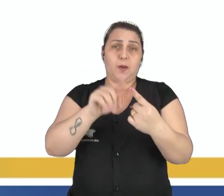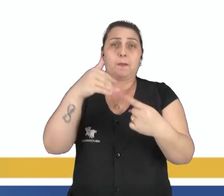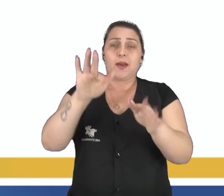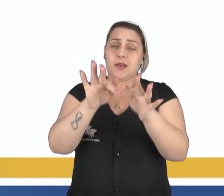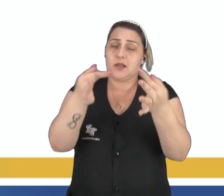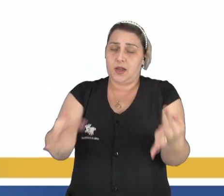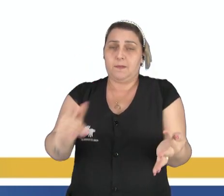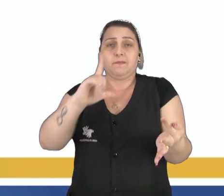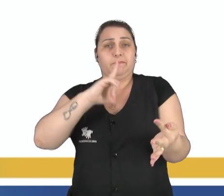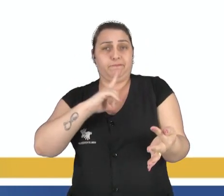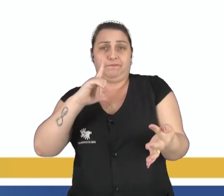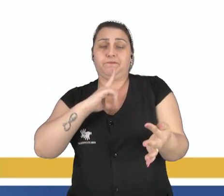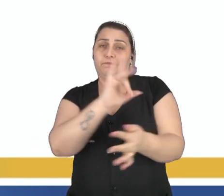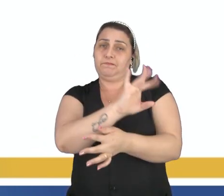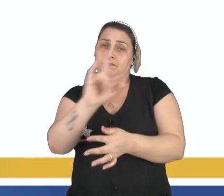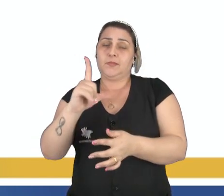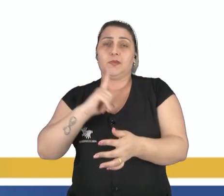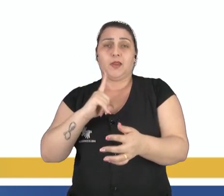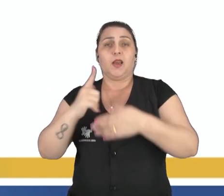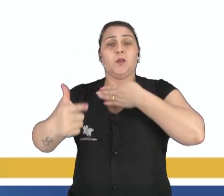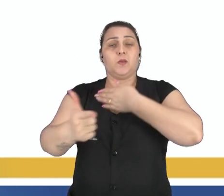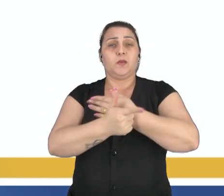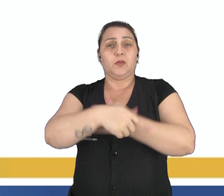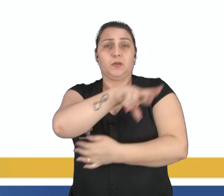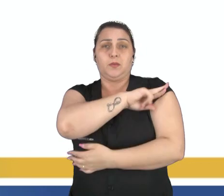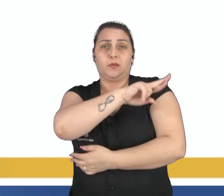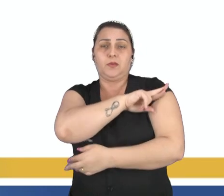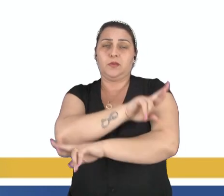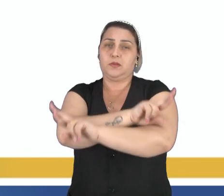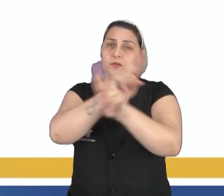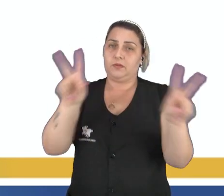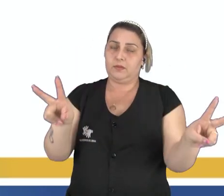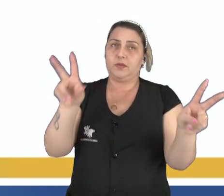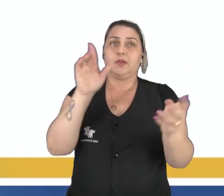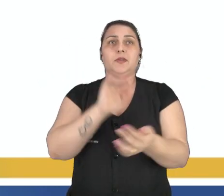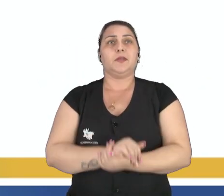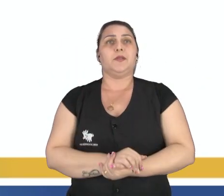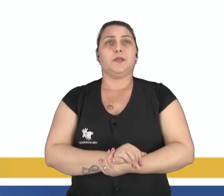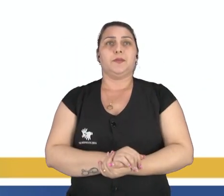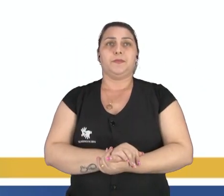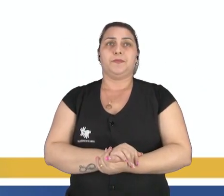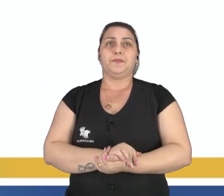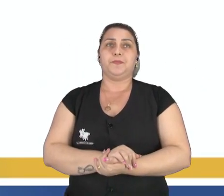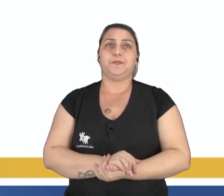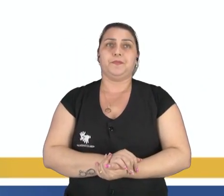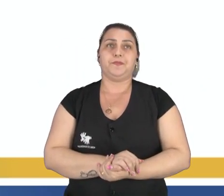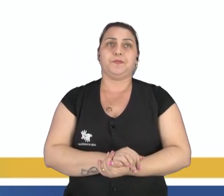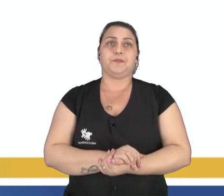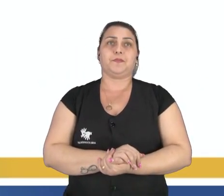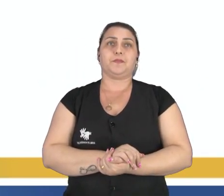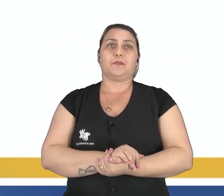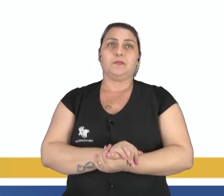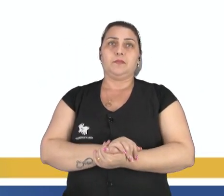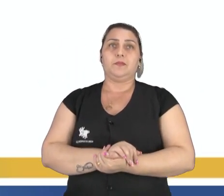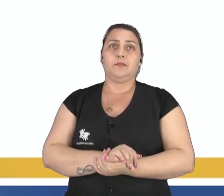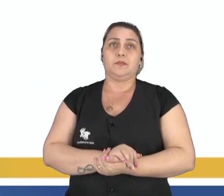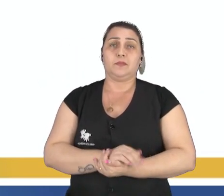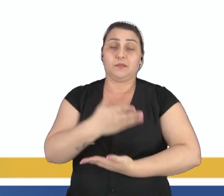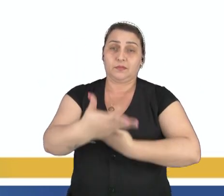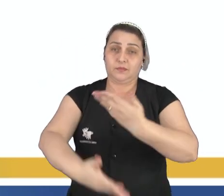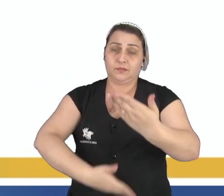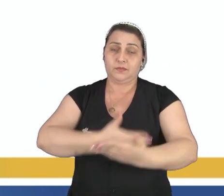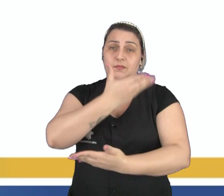mais simples que ela seja. Então, cada um tem um papel, uma função, e esse papel, essa função vai agregar dentro da